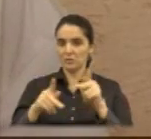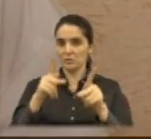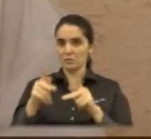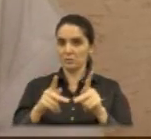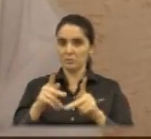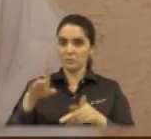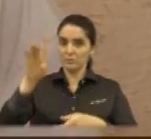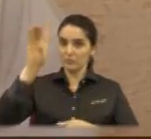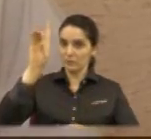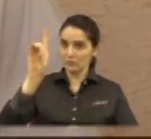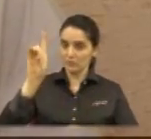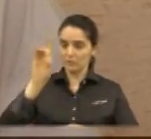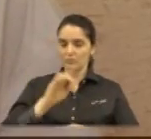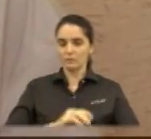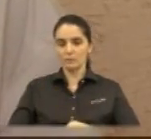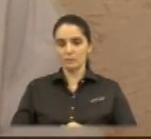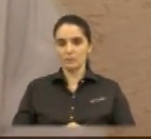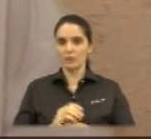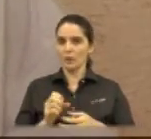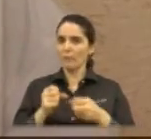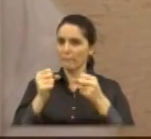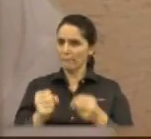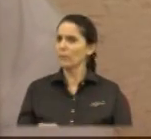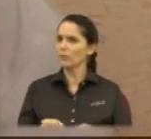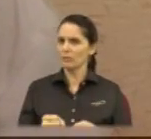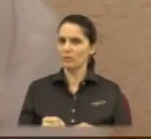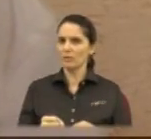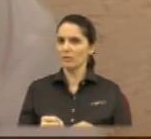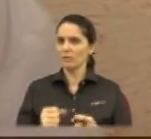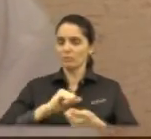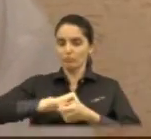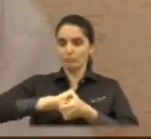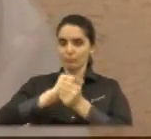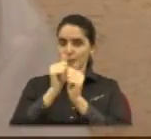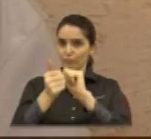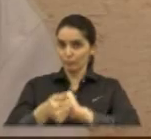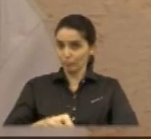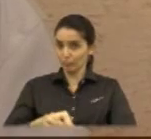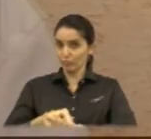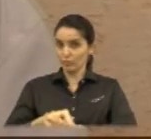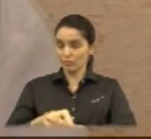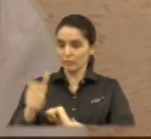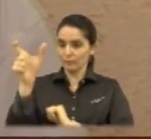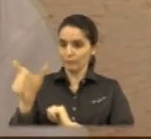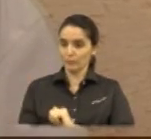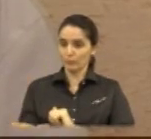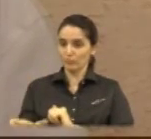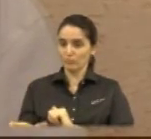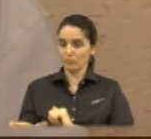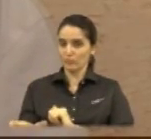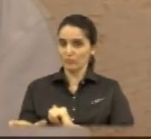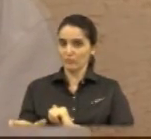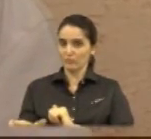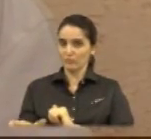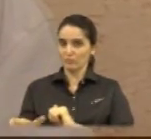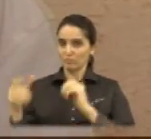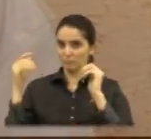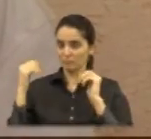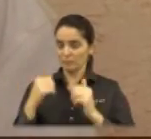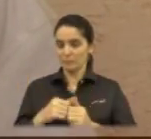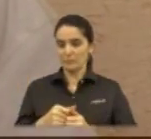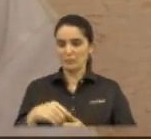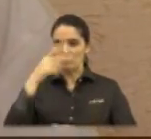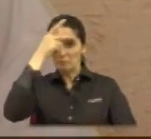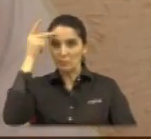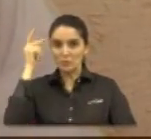o poder é uma coisa que transforma o ser humano em monstro, né? Eu tenho dito